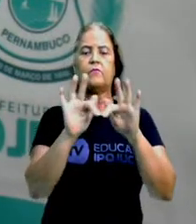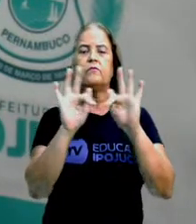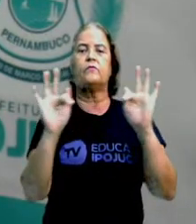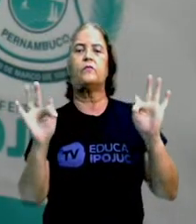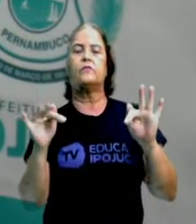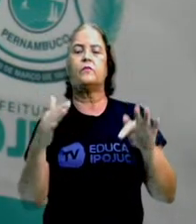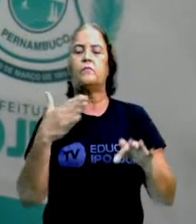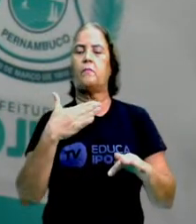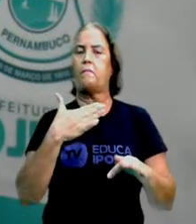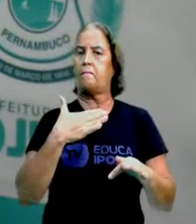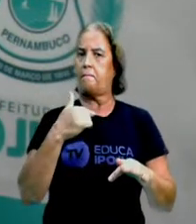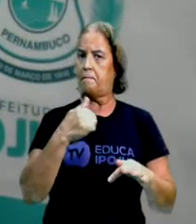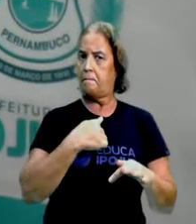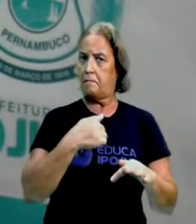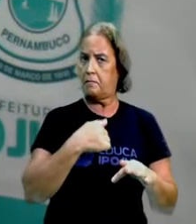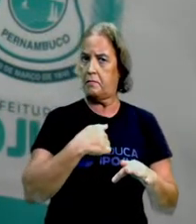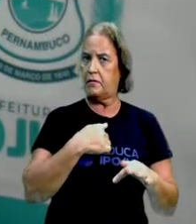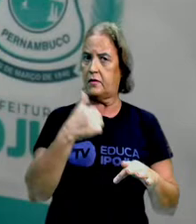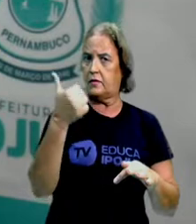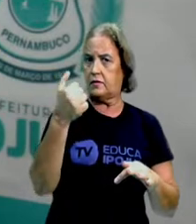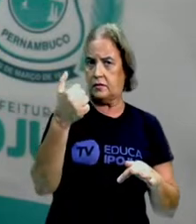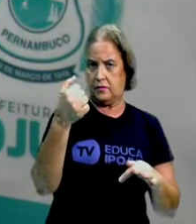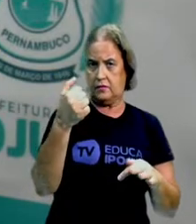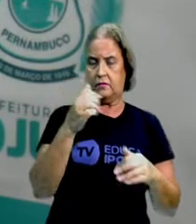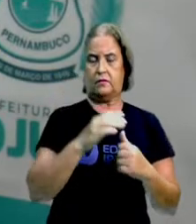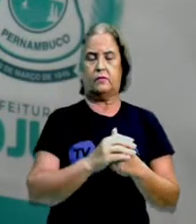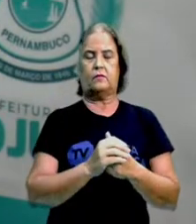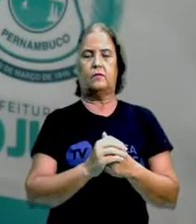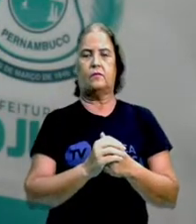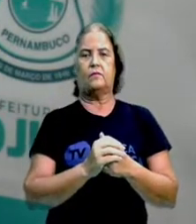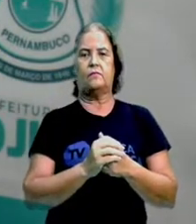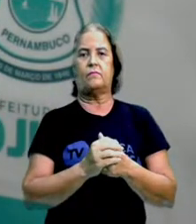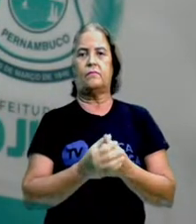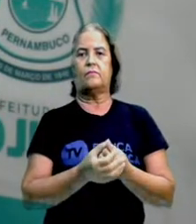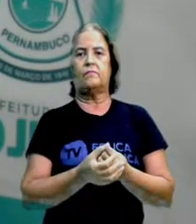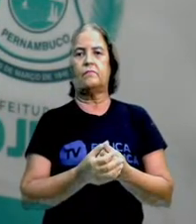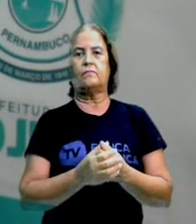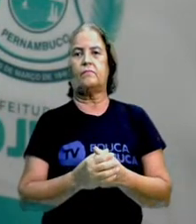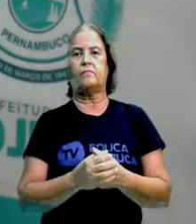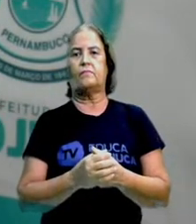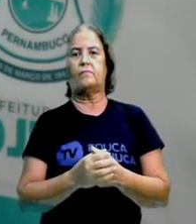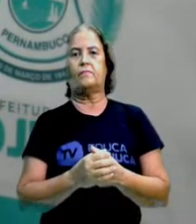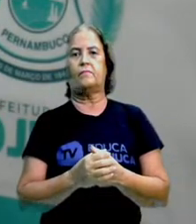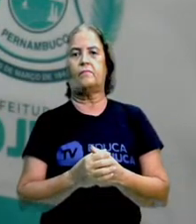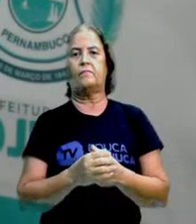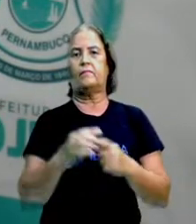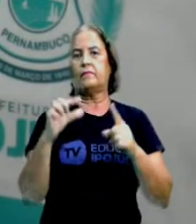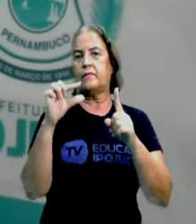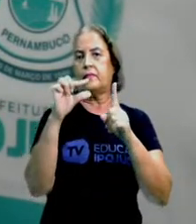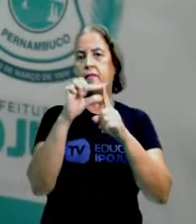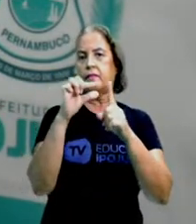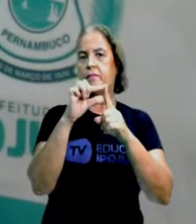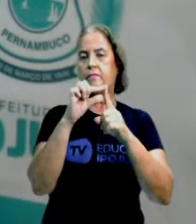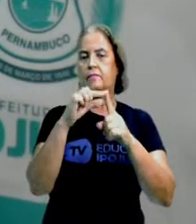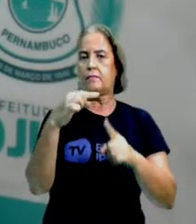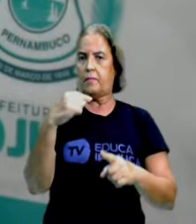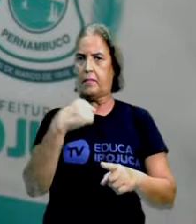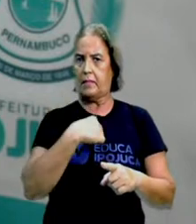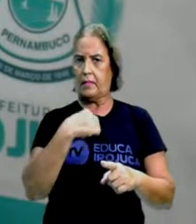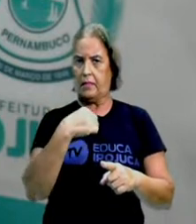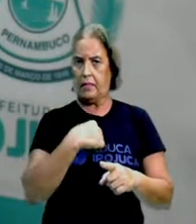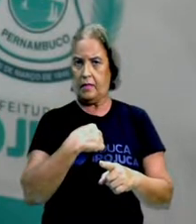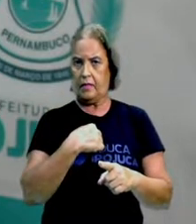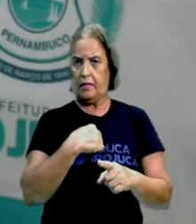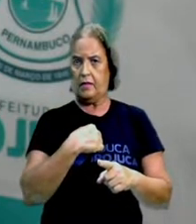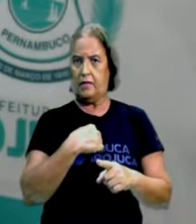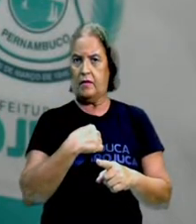em português, certo? Em inglês, my pen. Beleza. A palavra minha indica que a